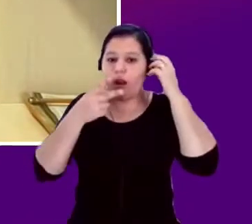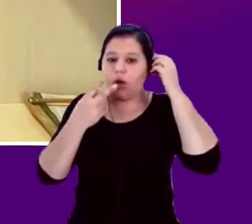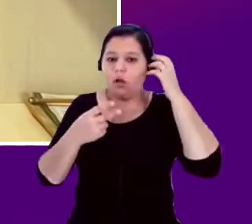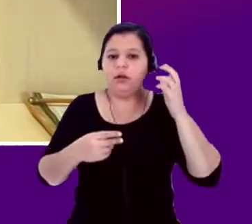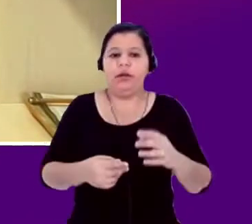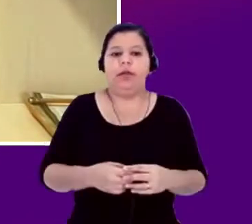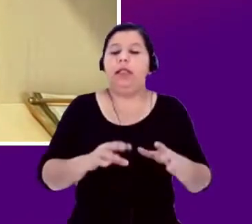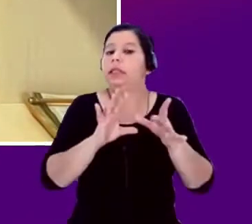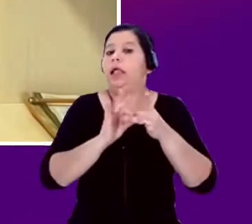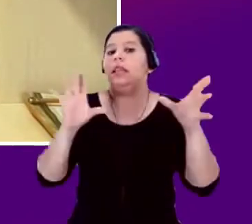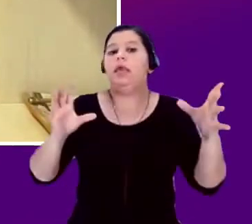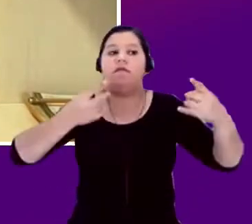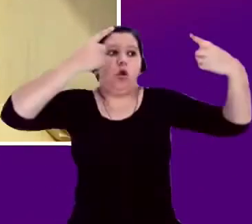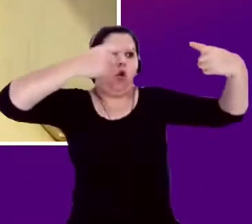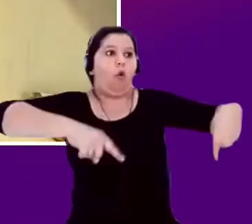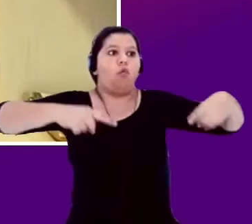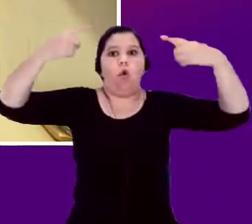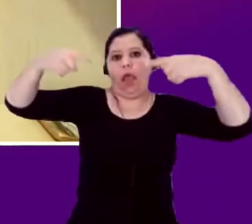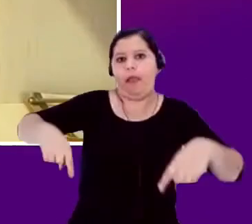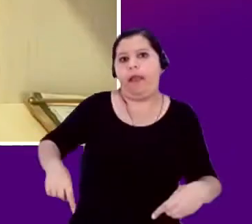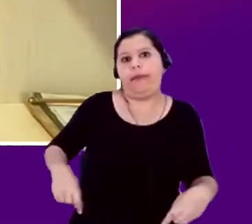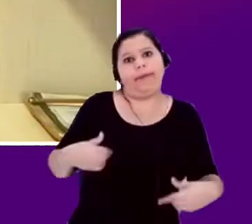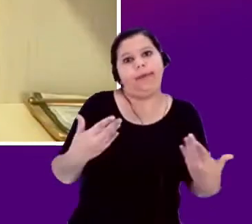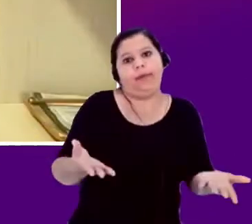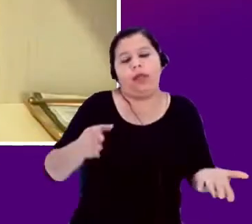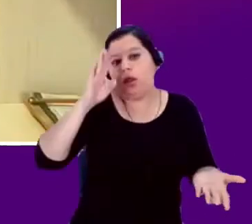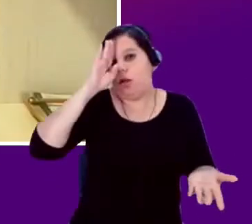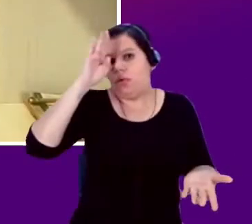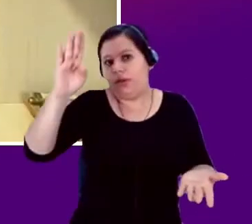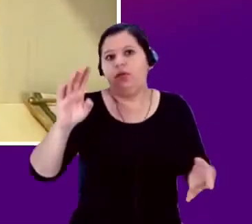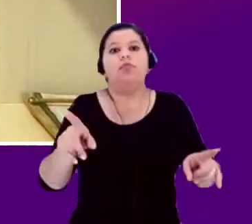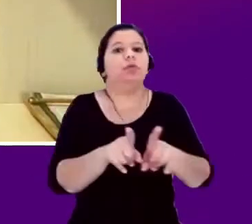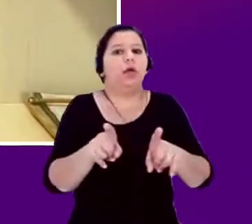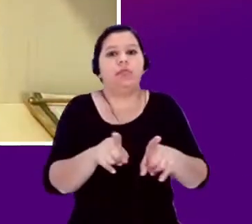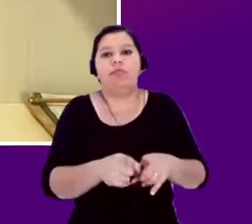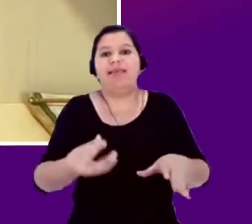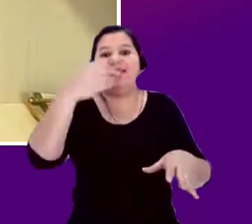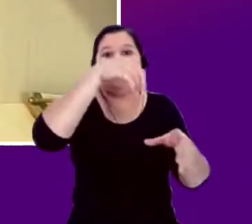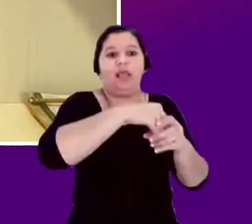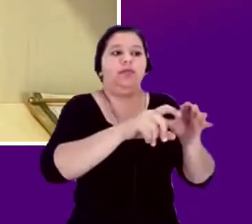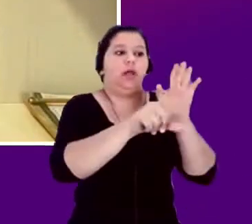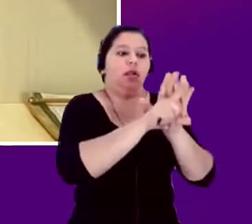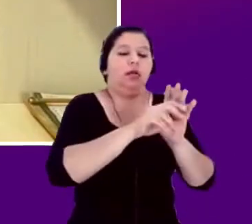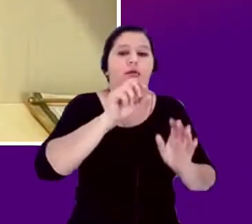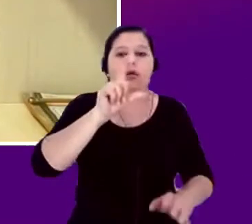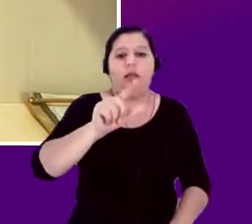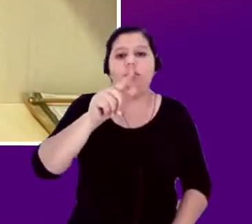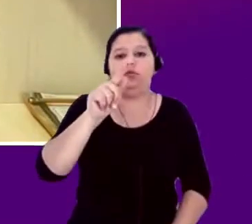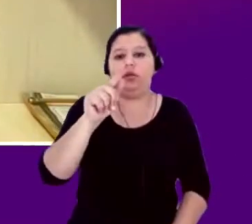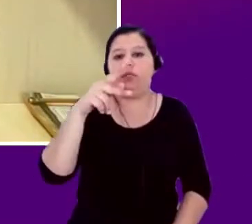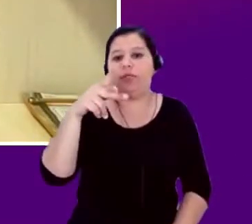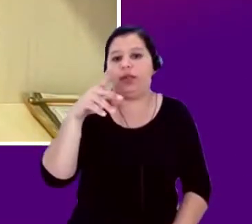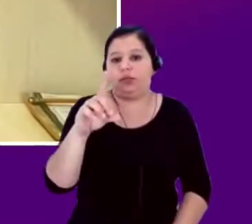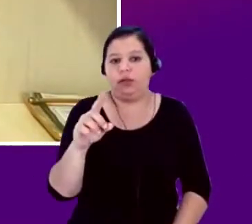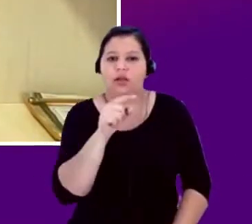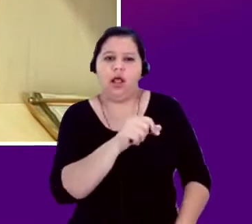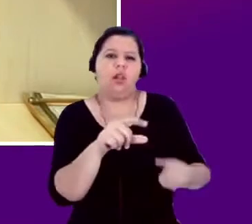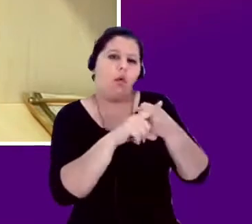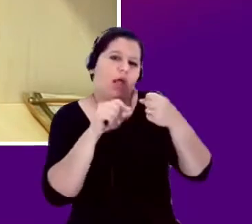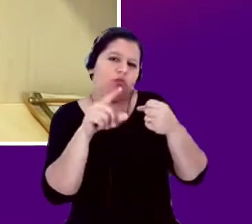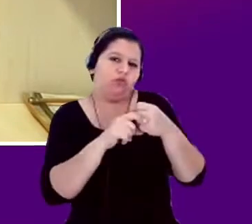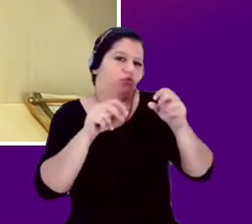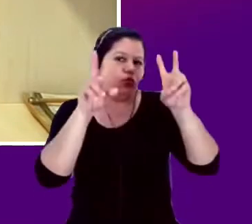livre concorrência, que são princípios que, aliás, são também invocados pela LGPD, lá no artigo que trata dos fundamentos da lei,